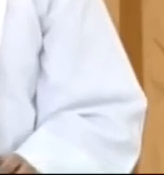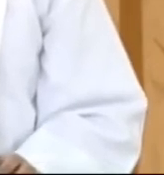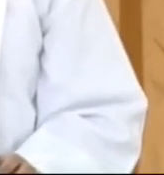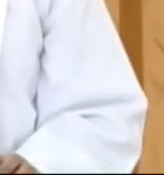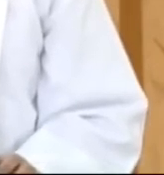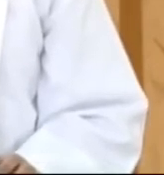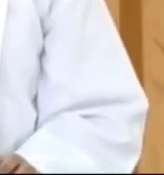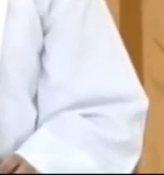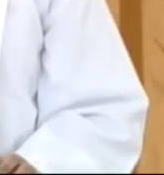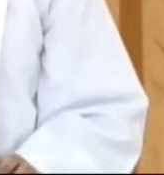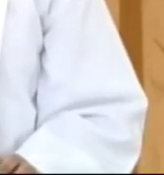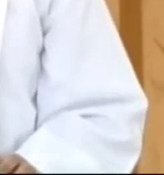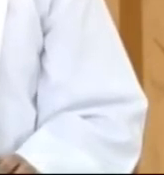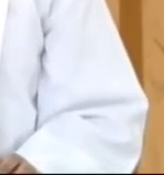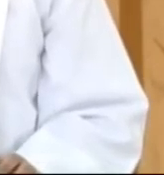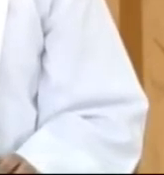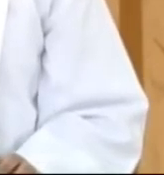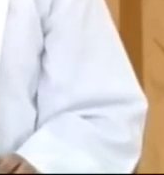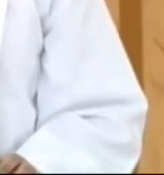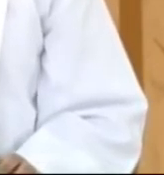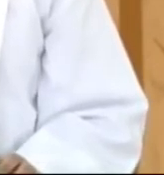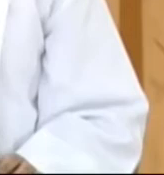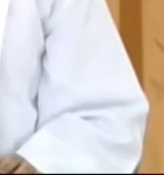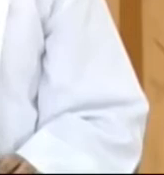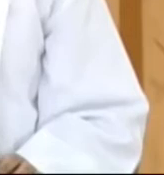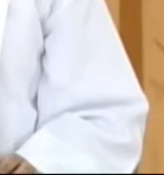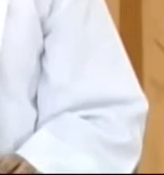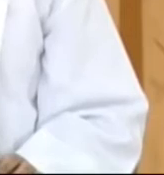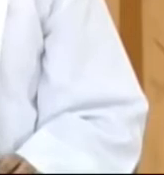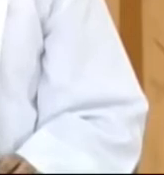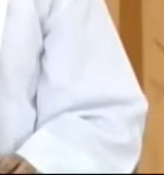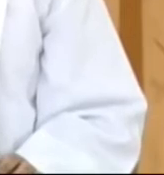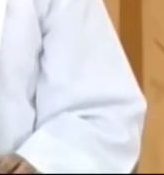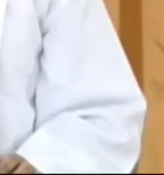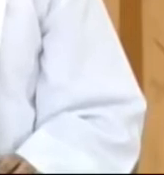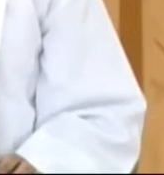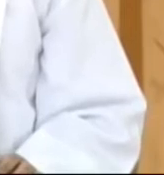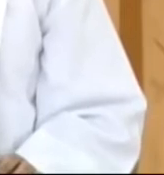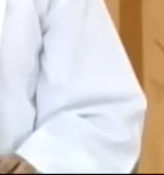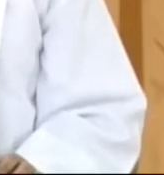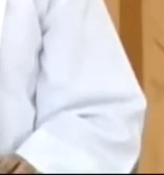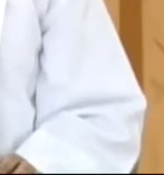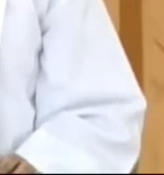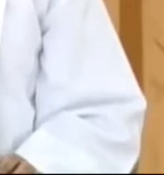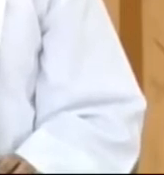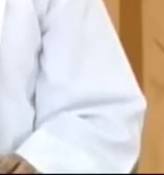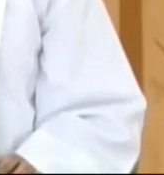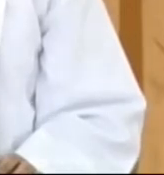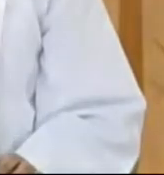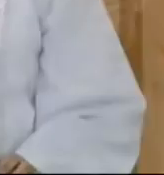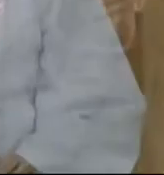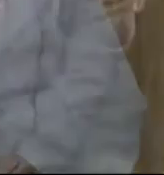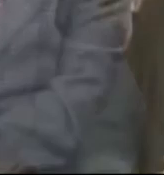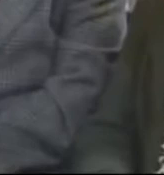manifestação gloriosa. Mas o Senhor esteve ao meu lado e me deu forças. Ele fez com